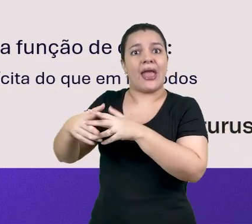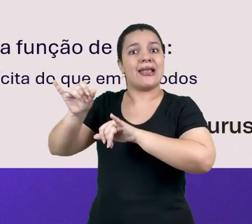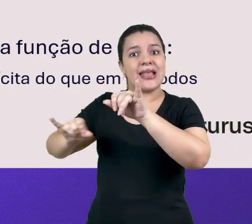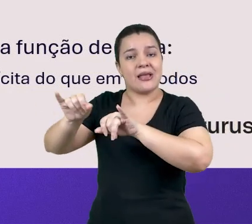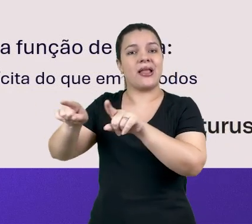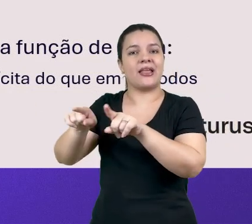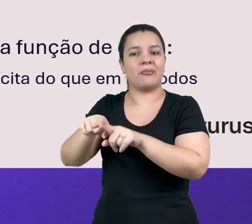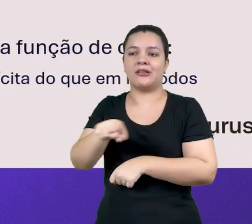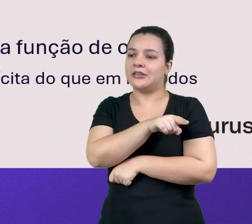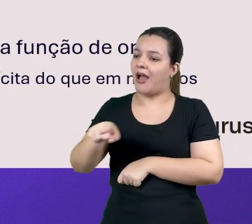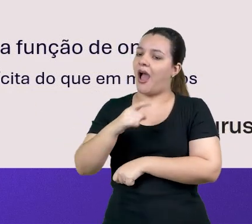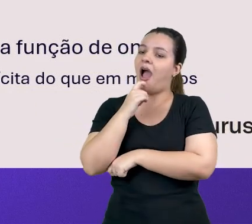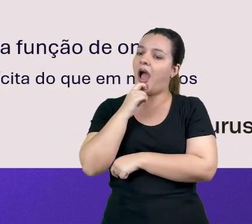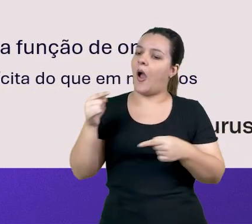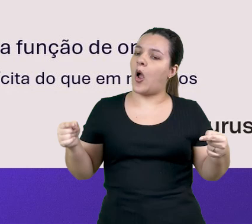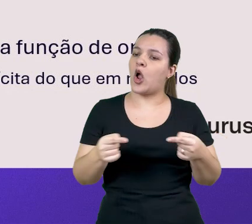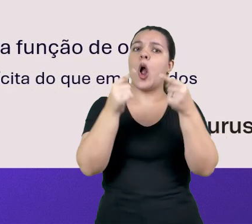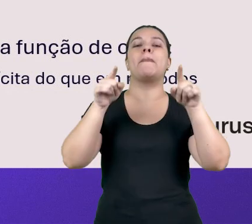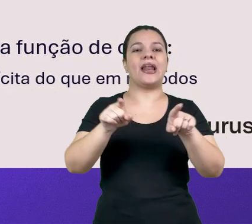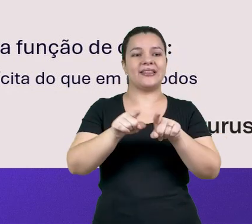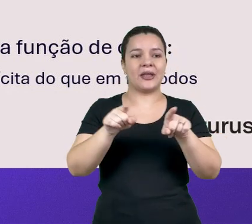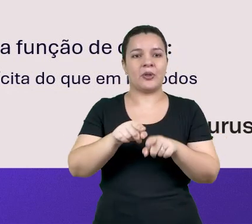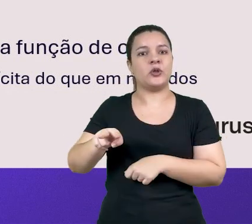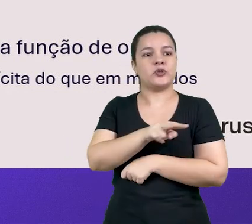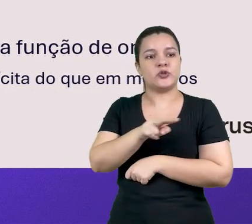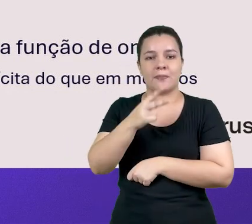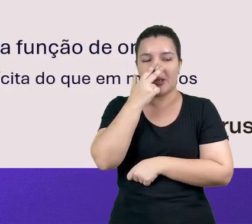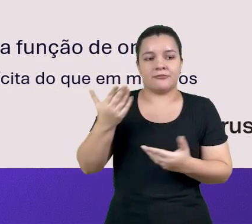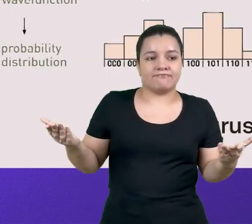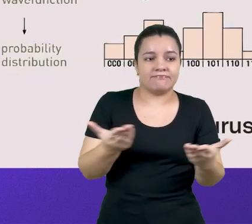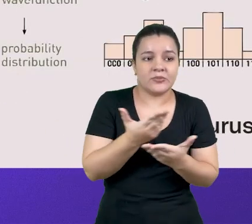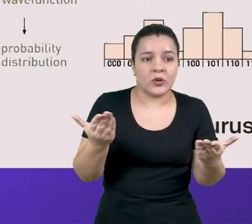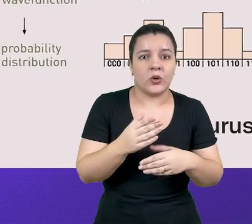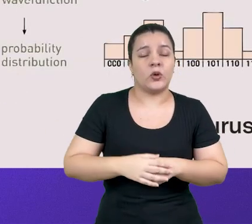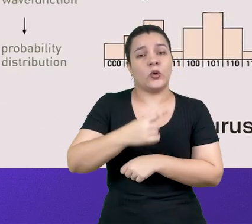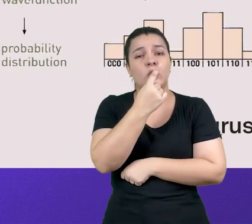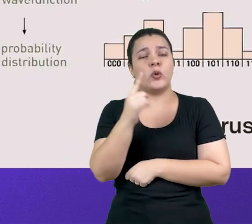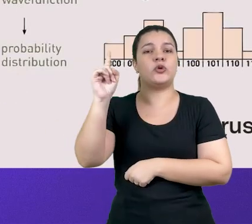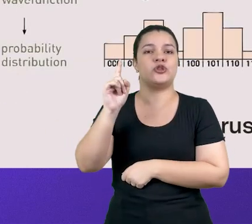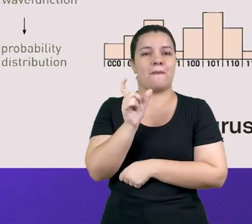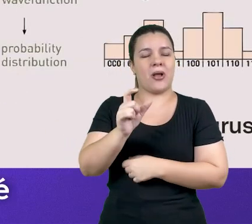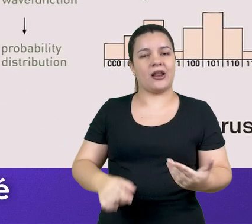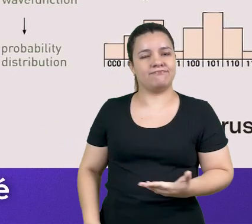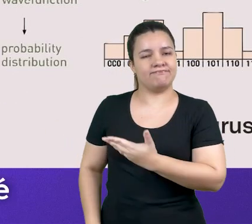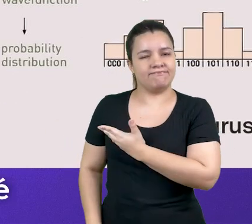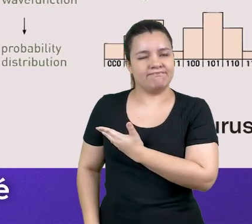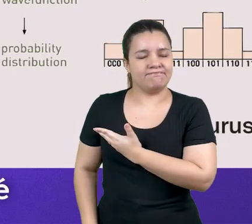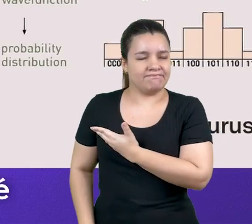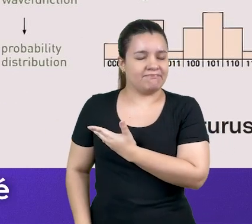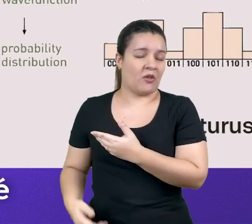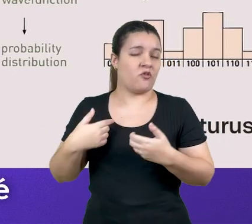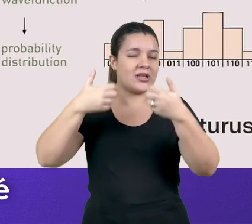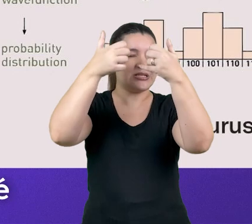química, deve estar jogo você fazer esses dois elementos conversarem. Por fim, é a interferência, que também de uma forma